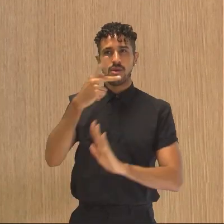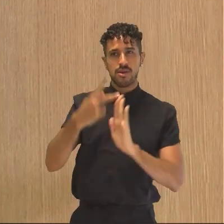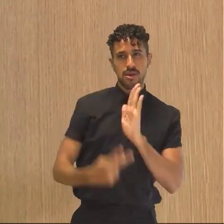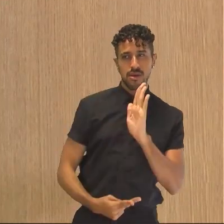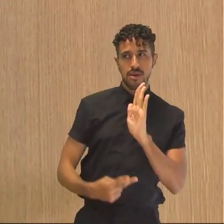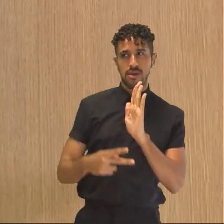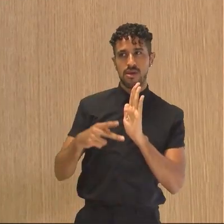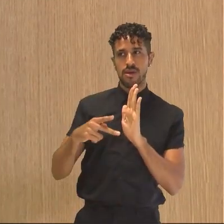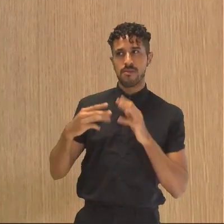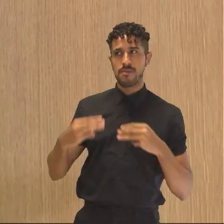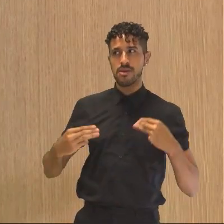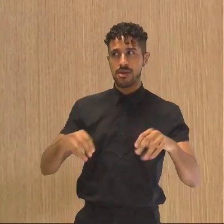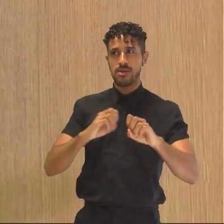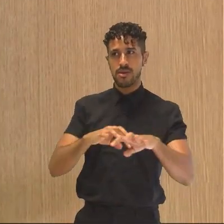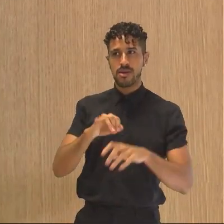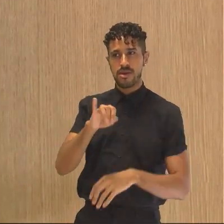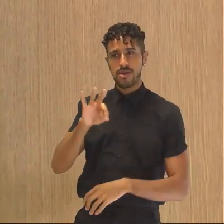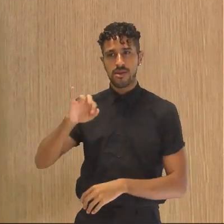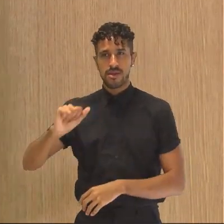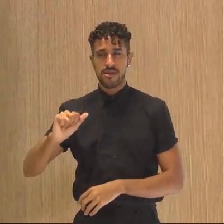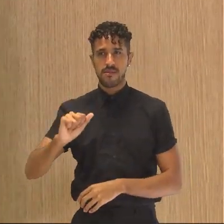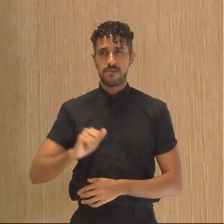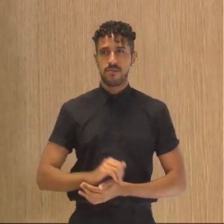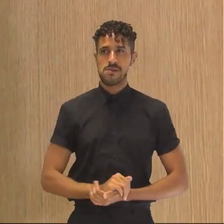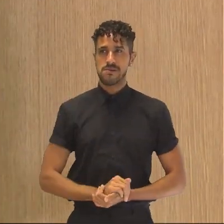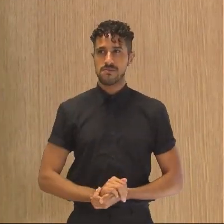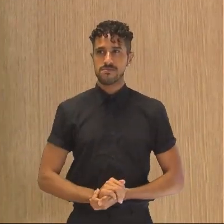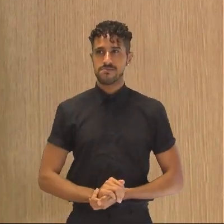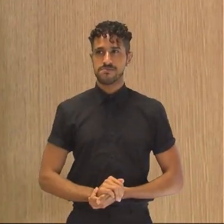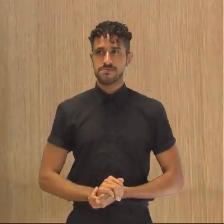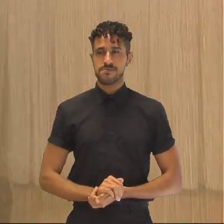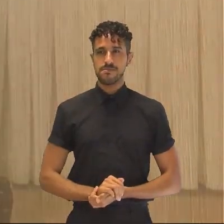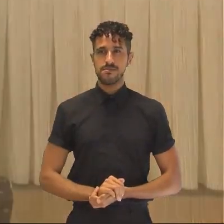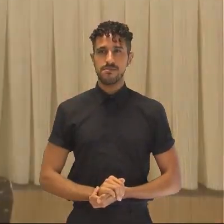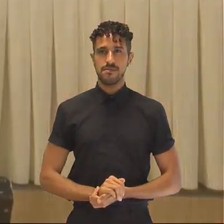projeto MEC-ITA.